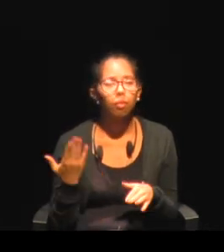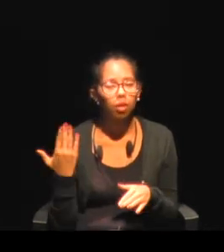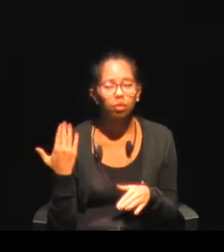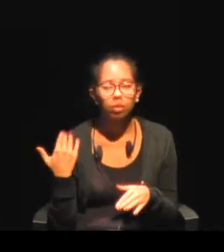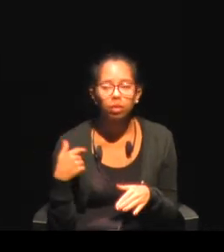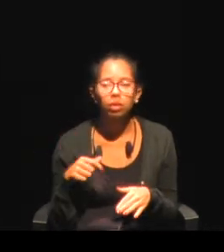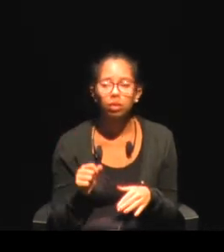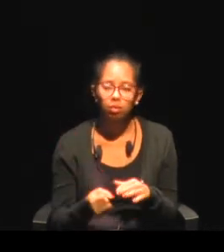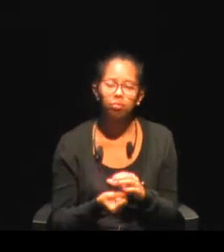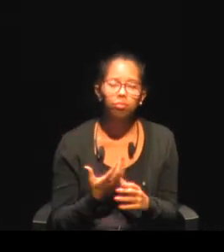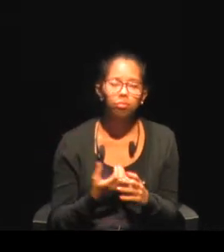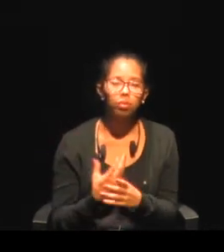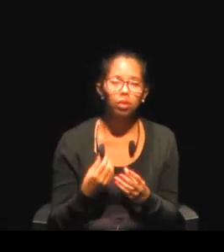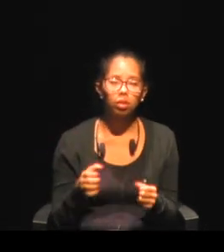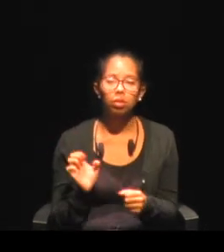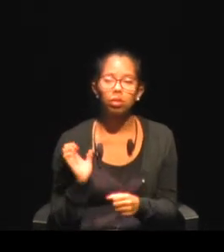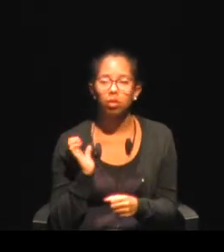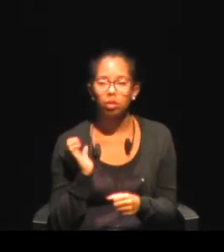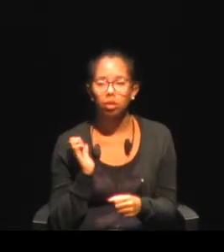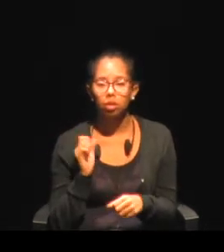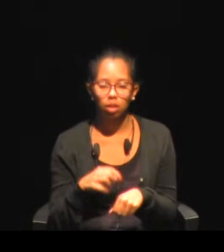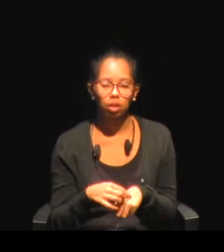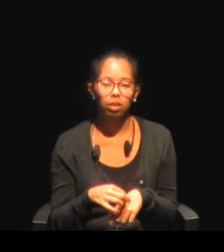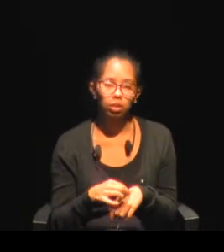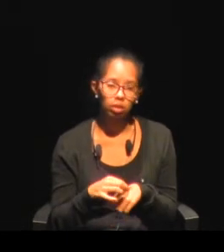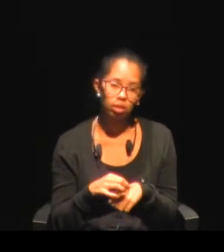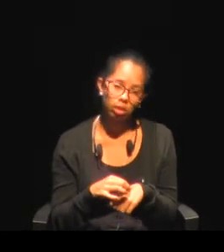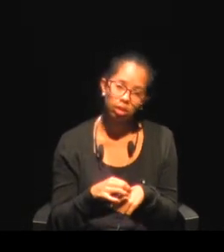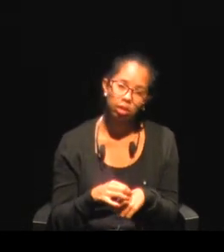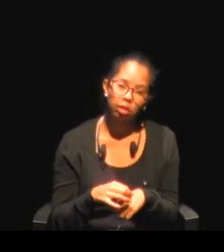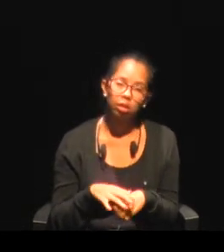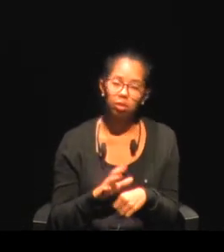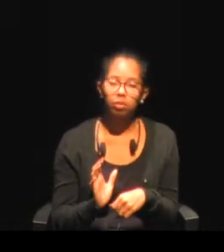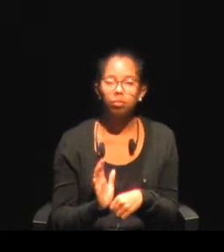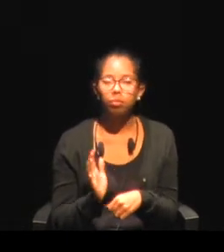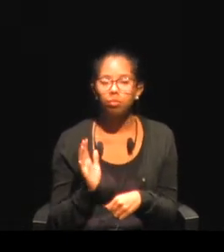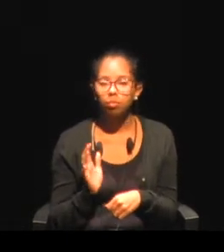da economia fundamental desse lugar aí, que gerou toda essa riqueza aí, que era da carne